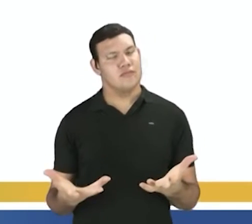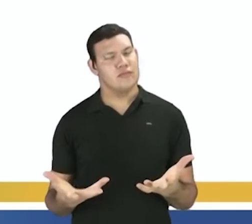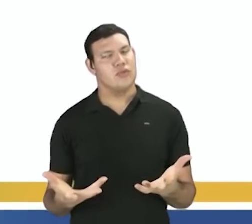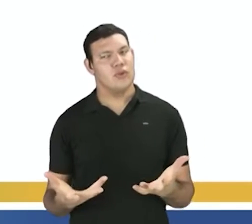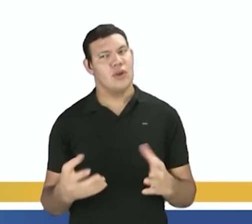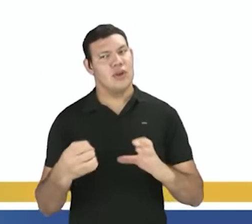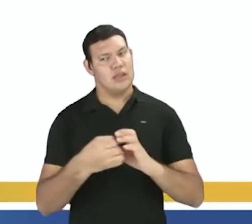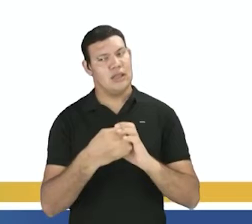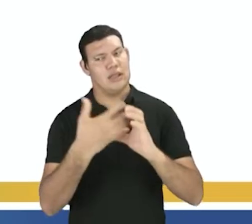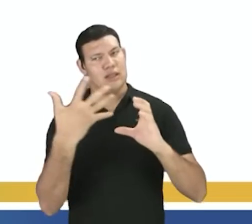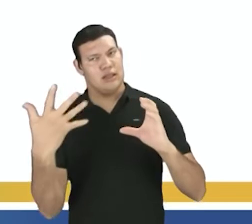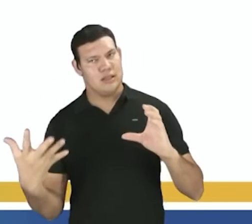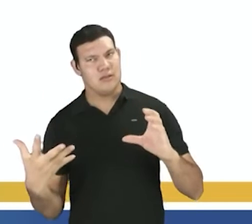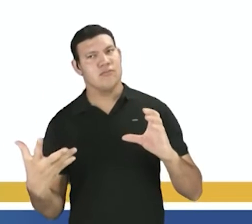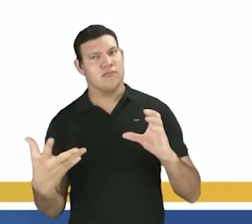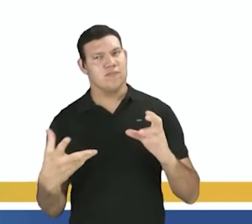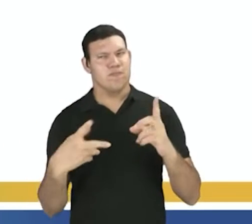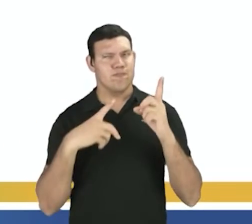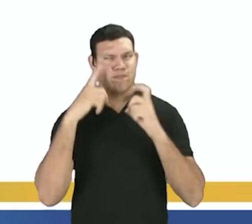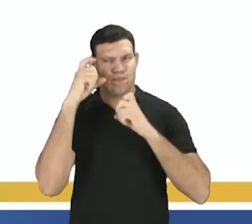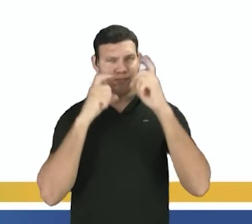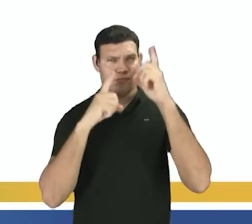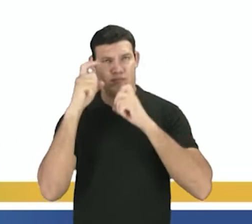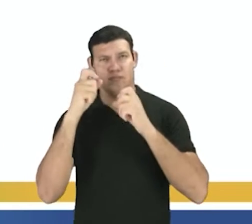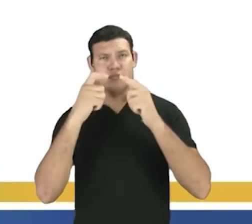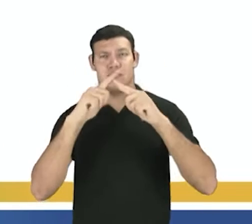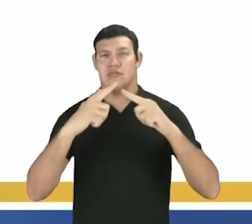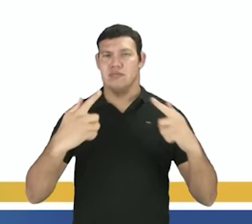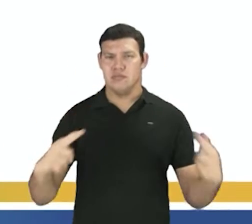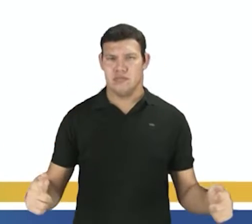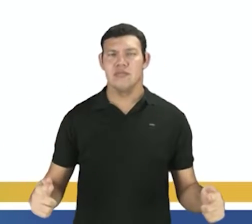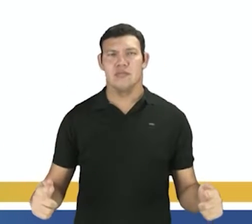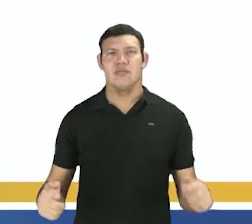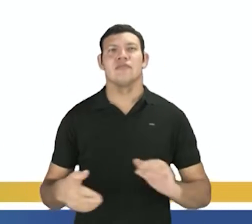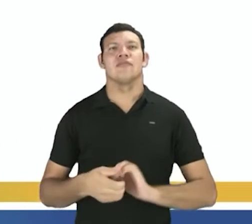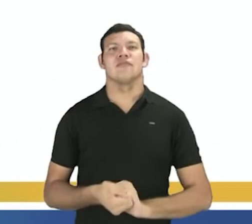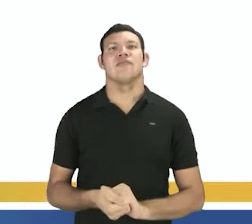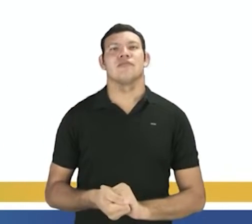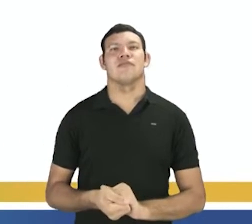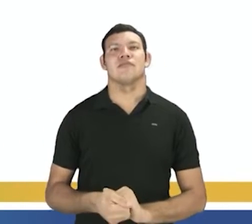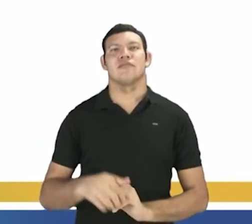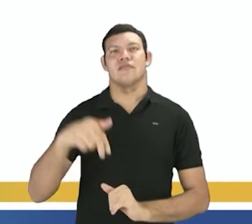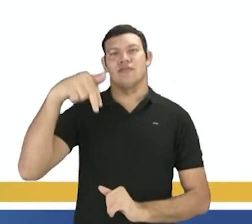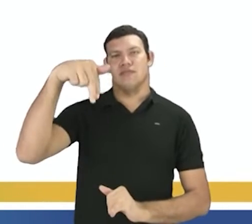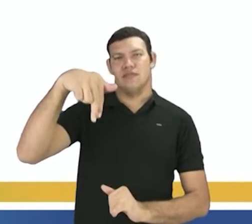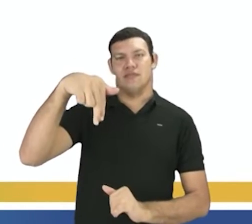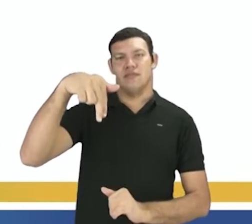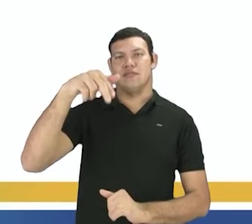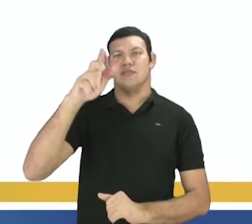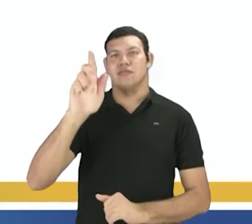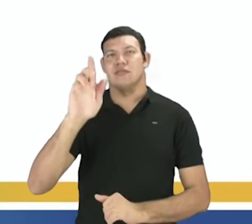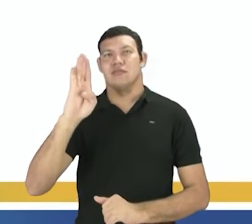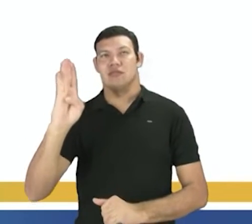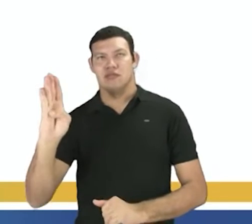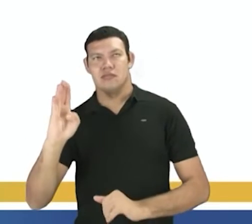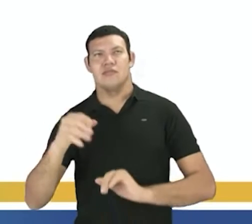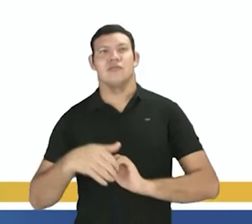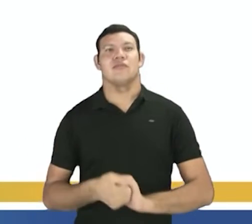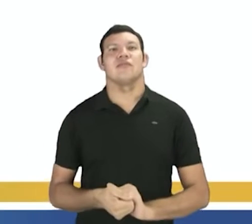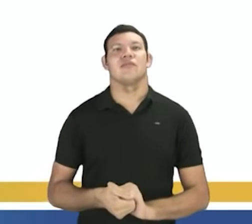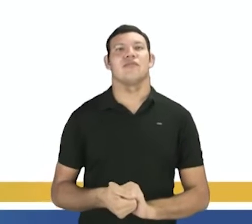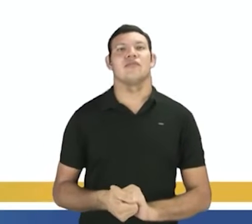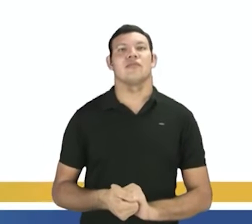a nomenclatura gramatical brasileira, NGB, reconhece 7 classificações: